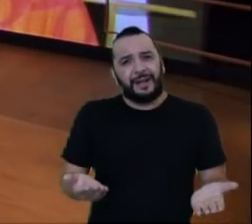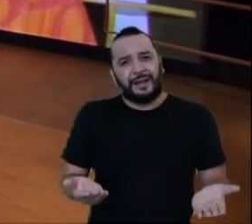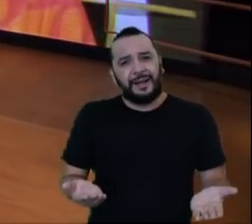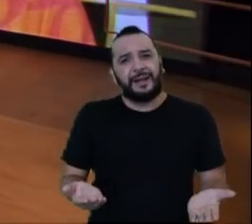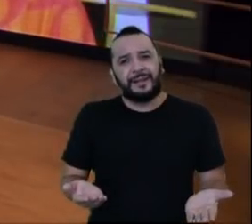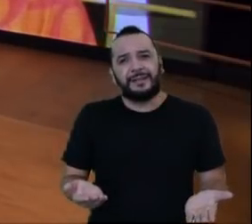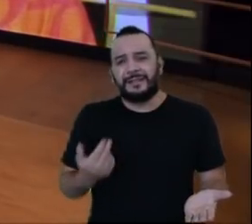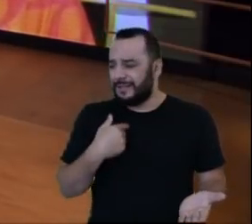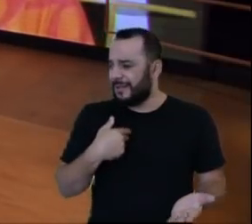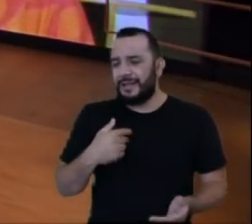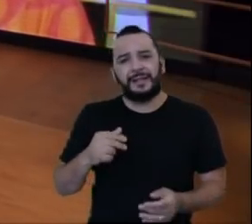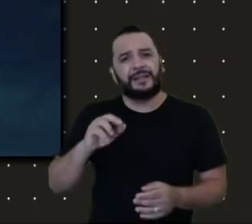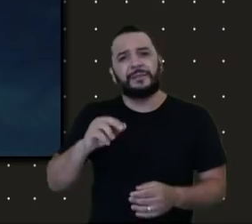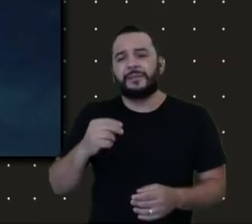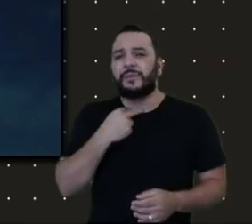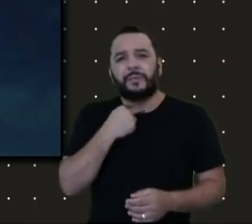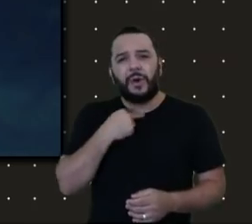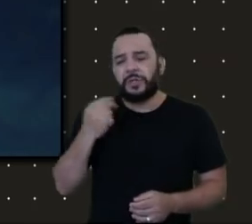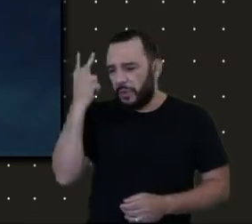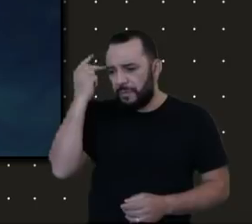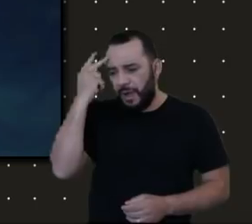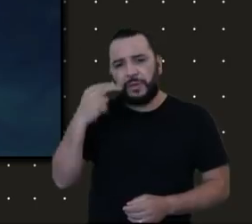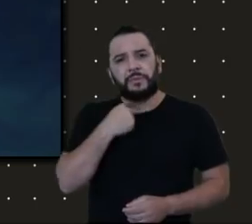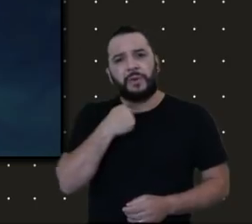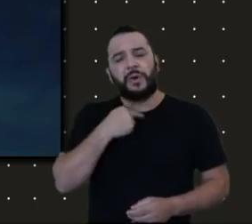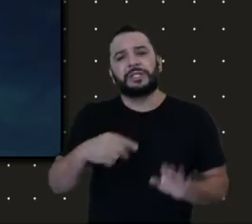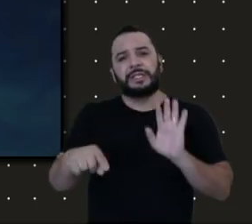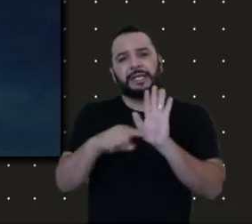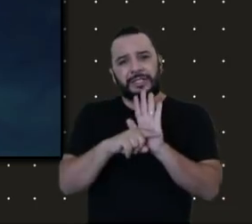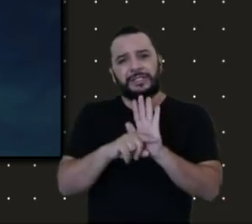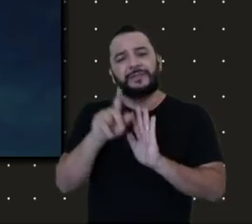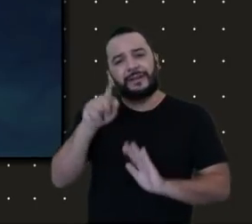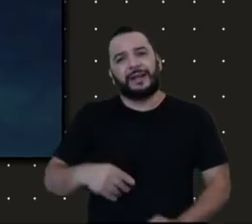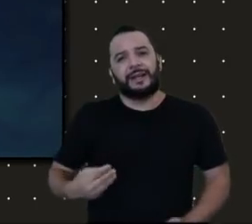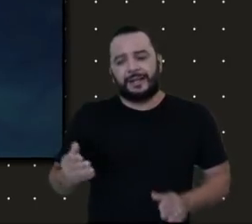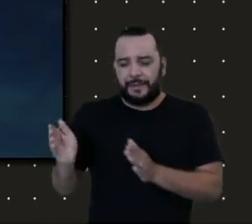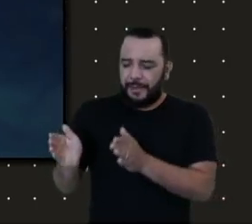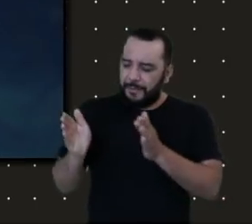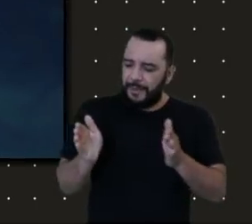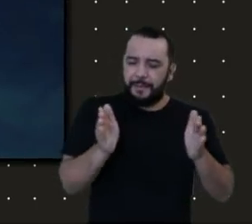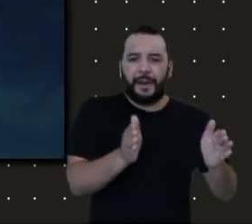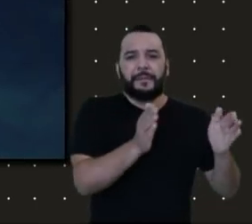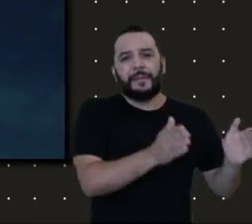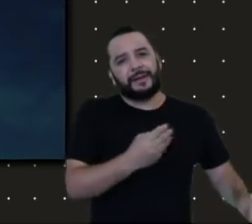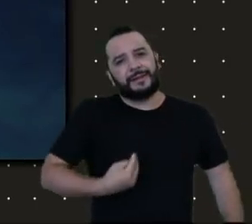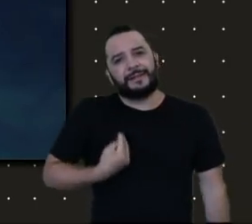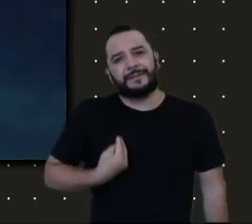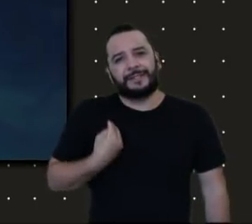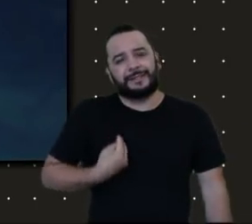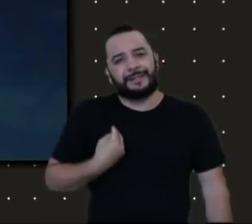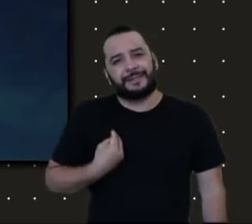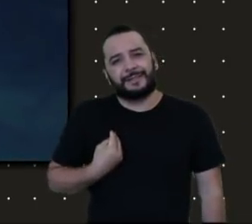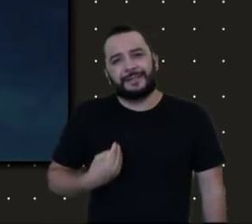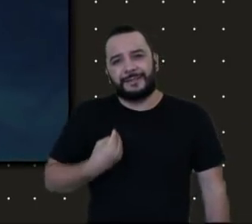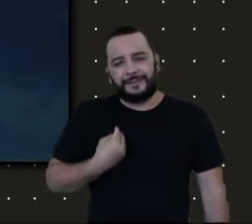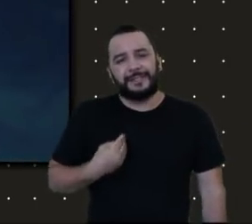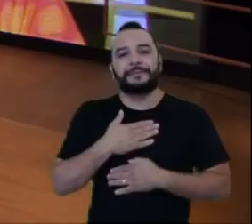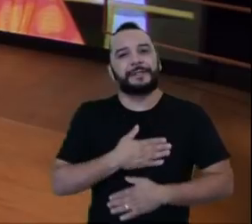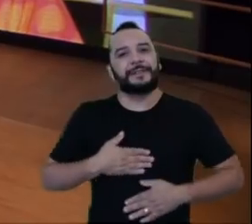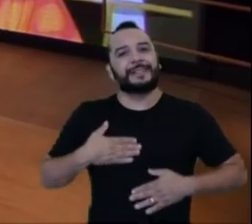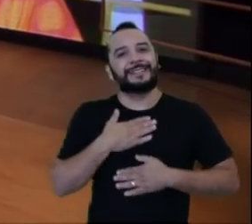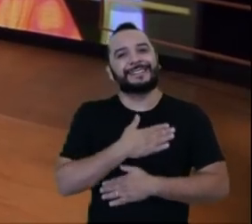vivesse. Bem, saudavelmente, com projetos futuros e até projetos impossíveis, onde eu ainda